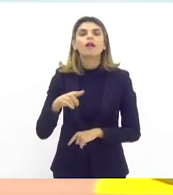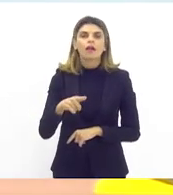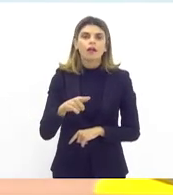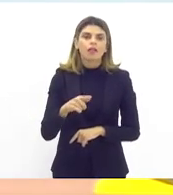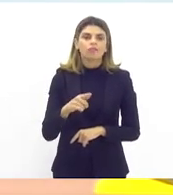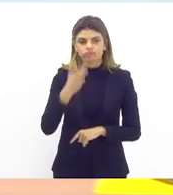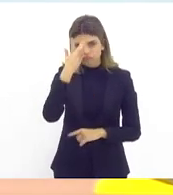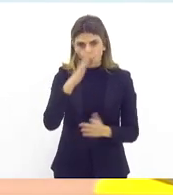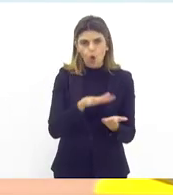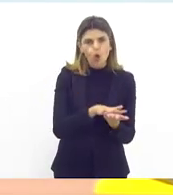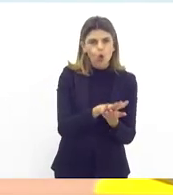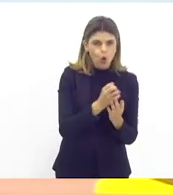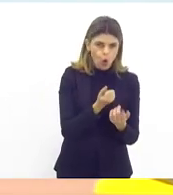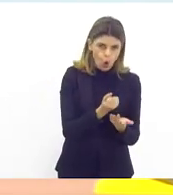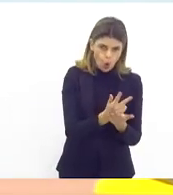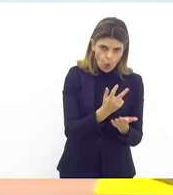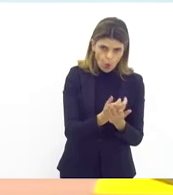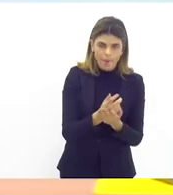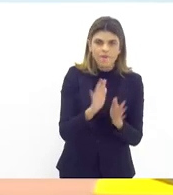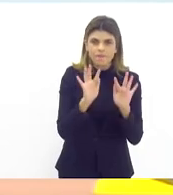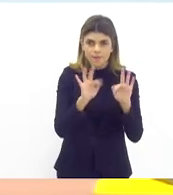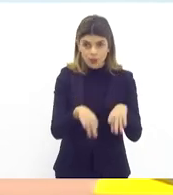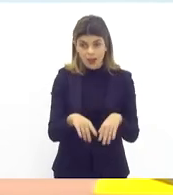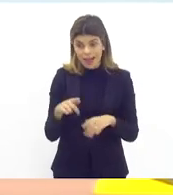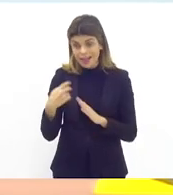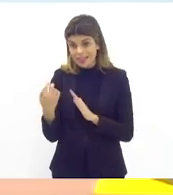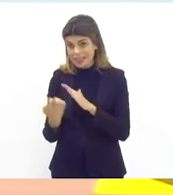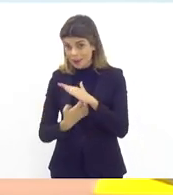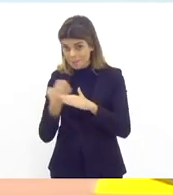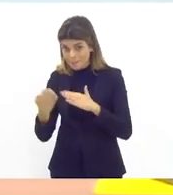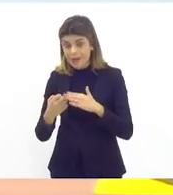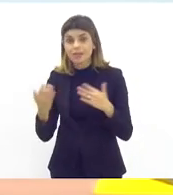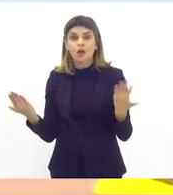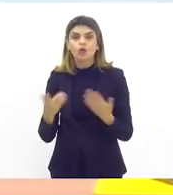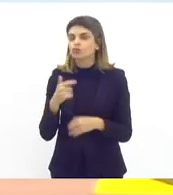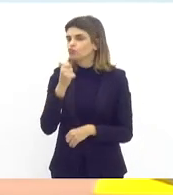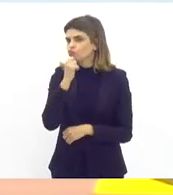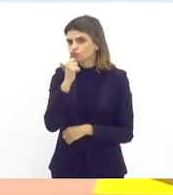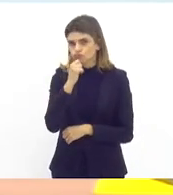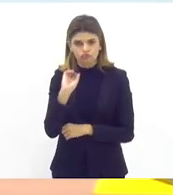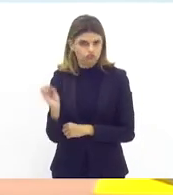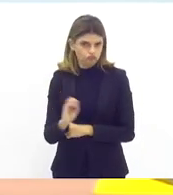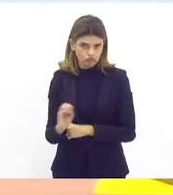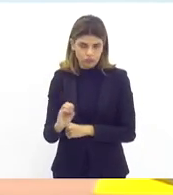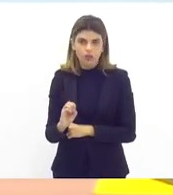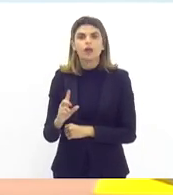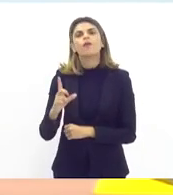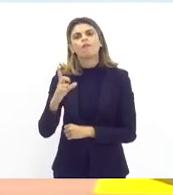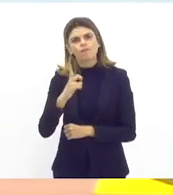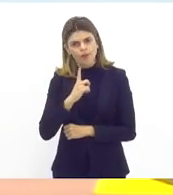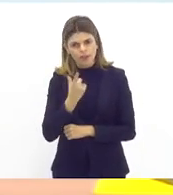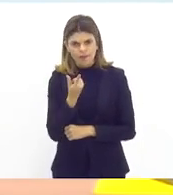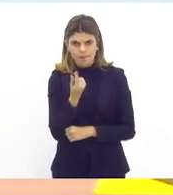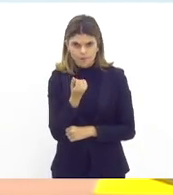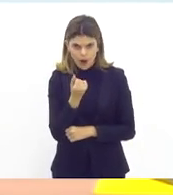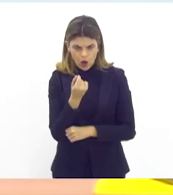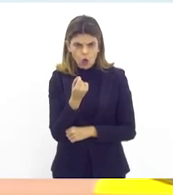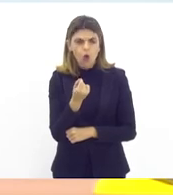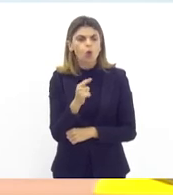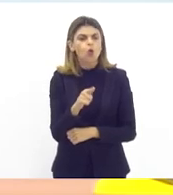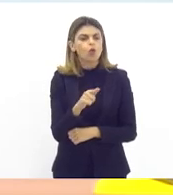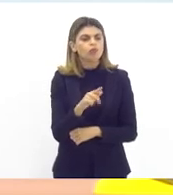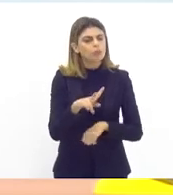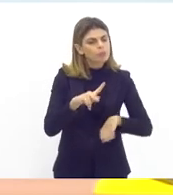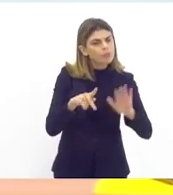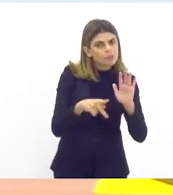final. Esse setor, nas vendas para a empresa, vai passar a dar crédito, que hoje ele não dá. Vai ter uma redução de custo líquido para o tomador